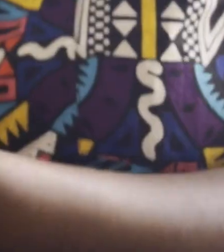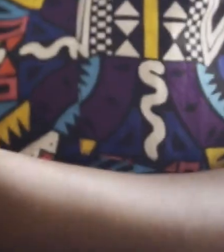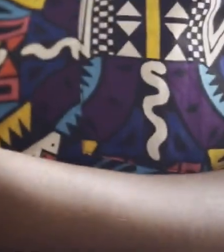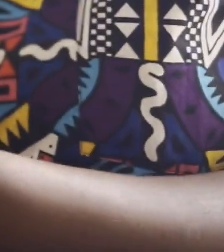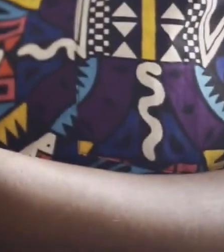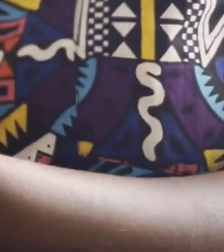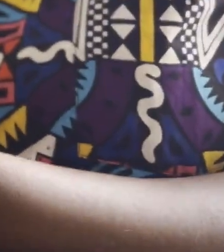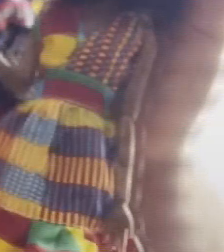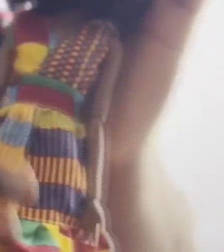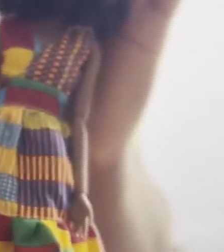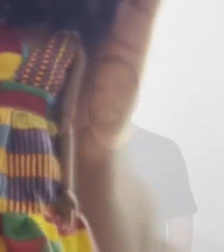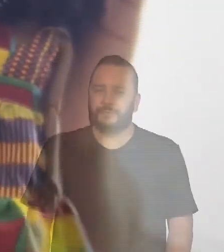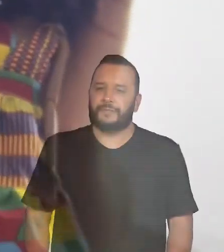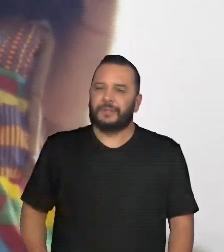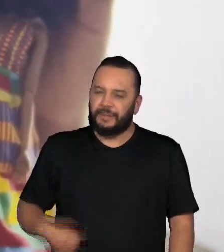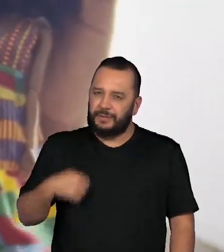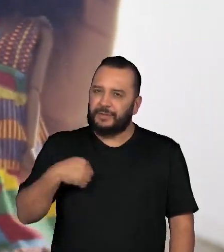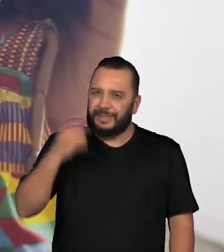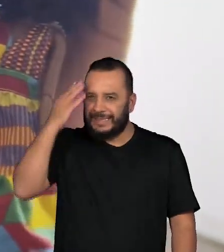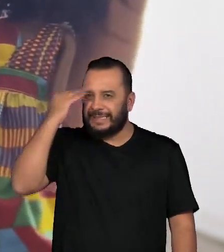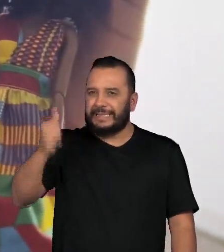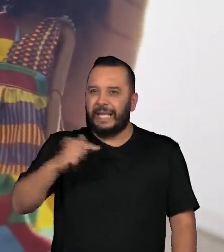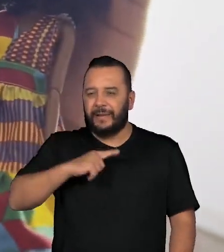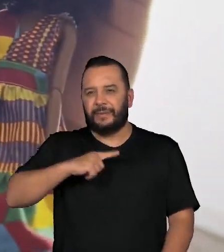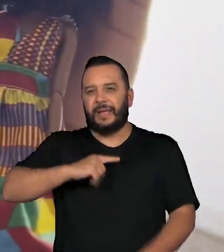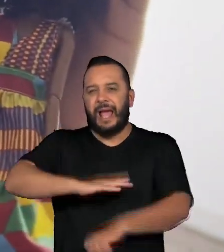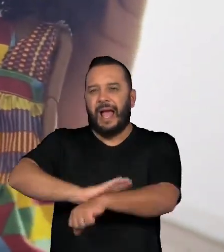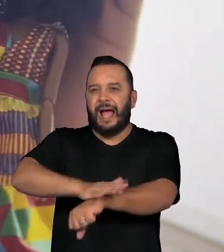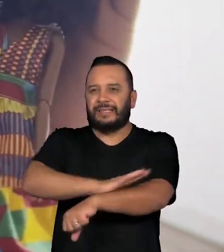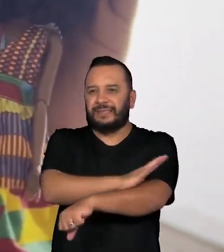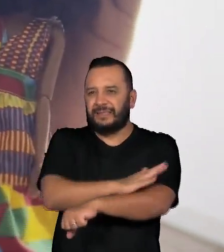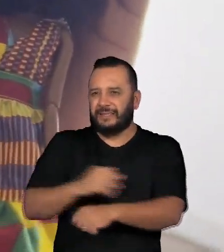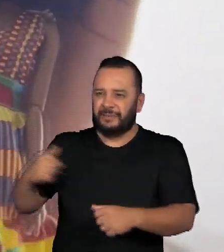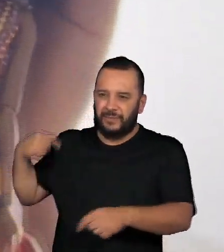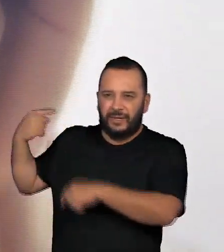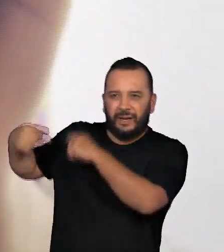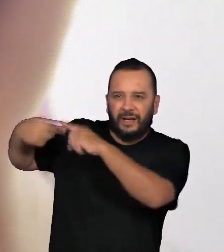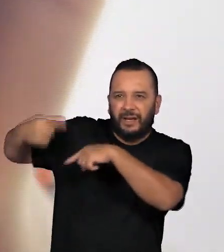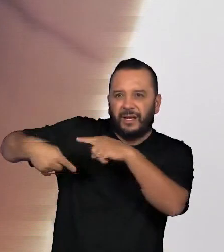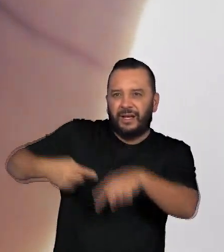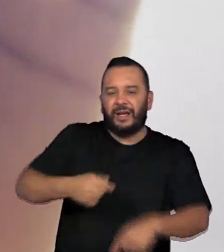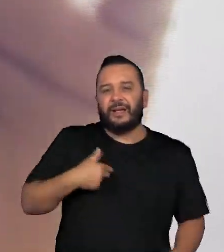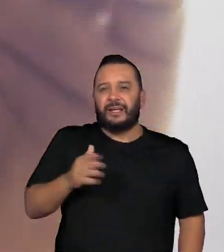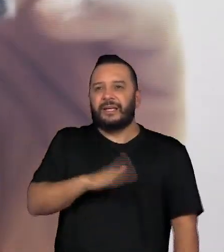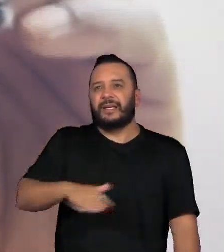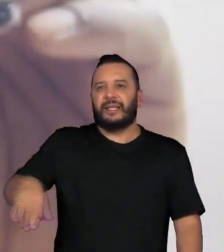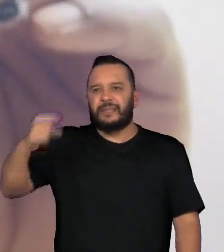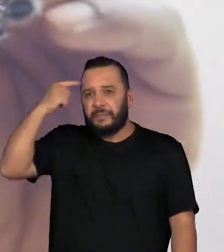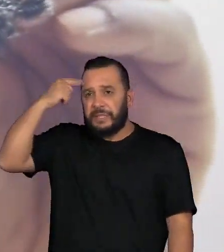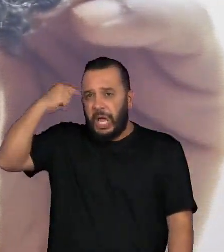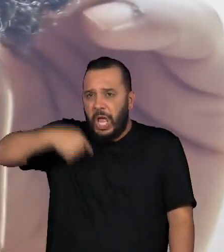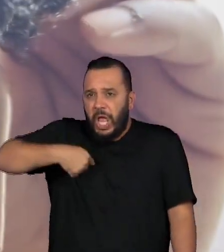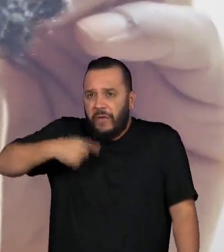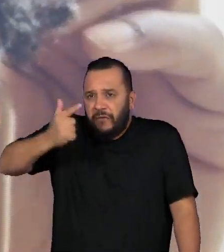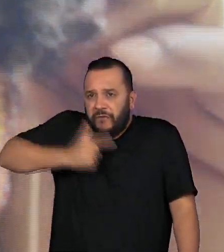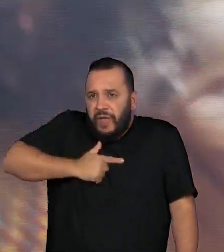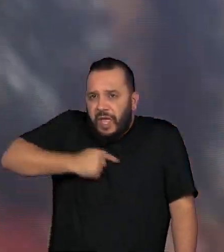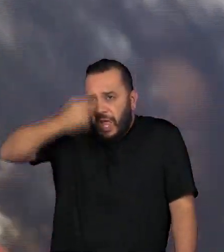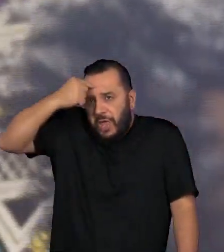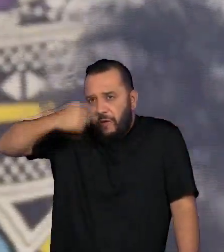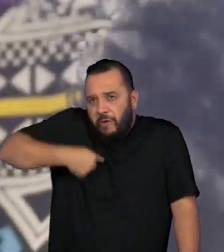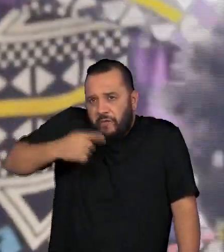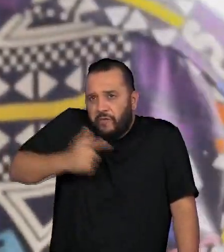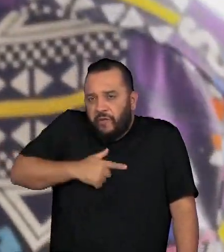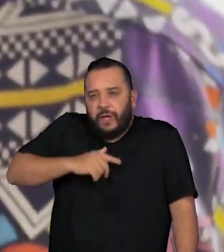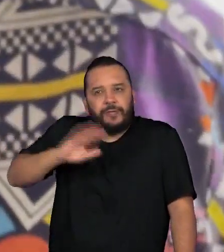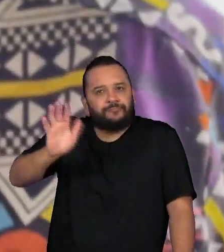A gente sabe, por conta do racismo estrutural, nossas crianças acabam se achando feia, isso já bem pequenininhas. Através da brincadeira,